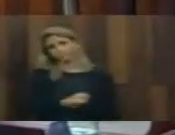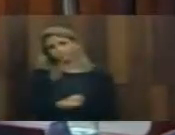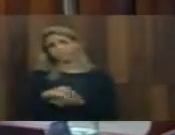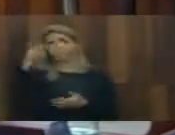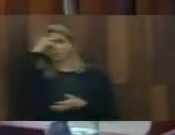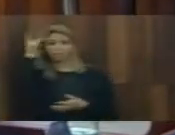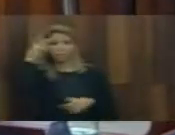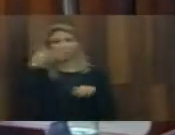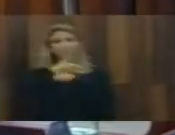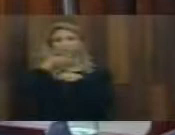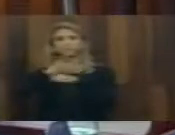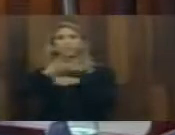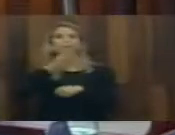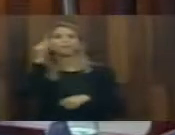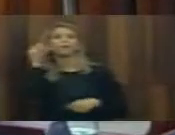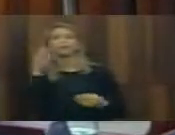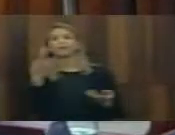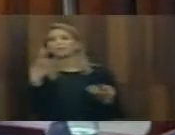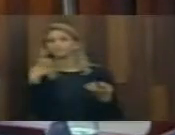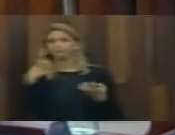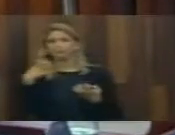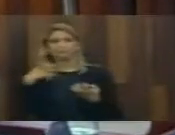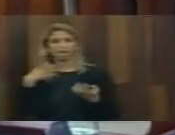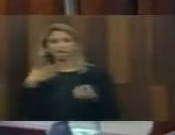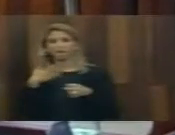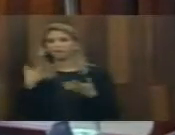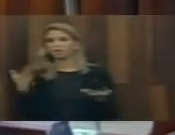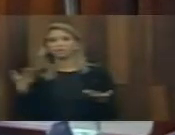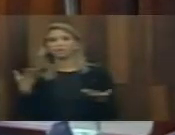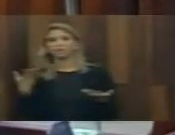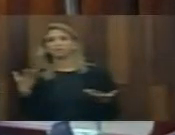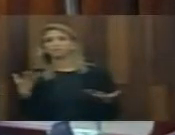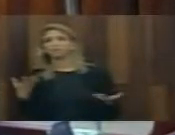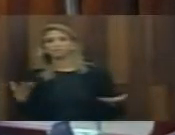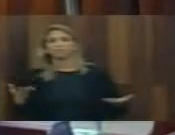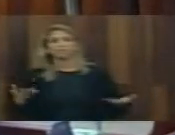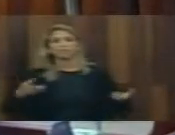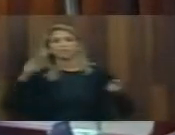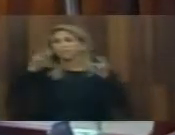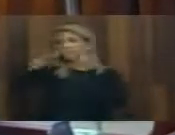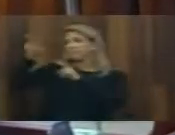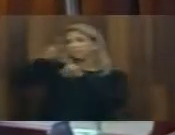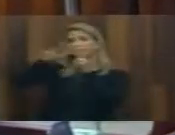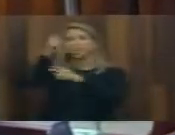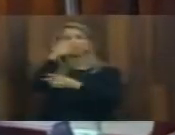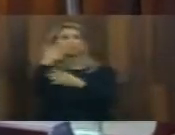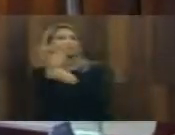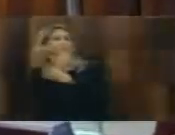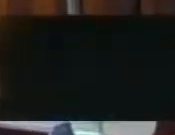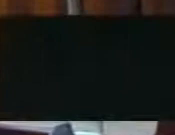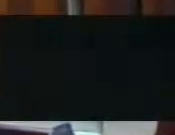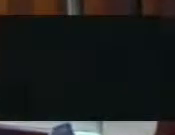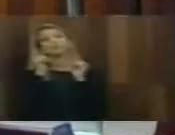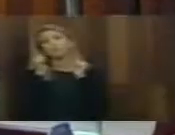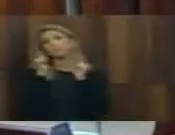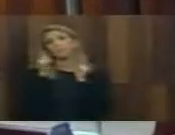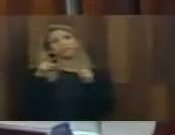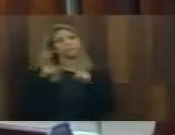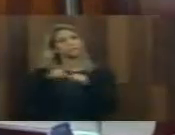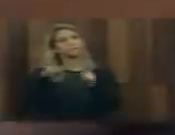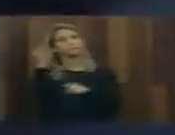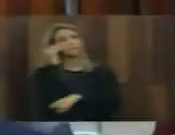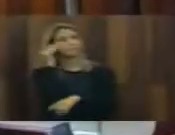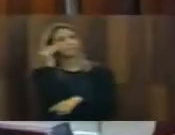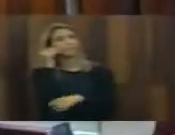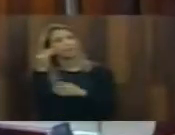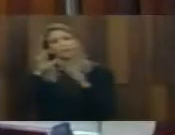entrou ali, até mesmo para ser atendida ou visitar alguém, olha no entorno, vê que não tem segurança, já é um chamariz para as